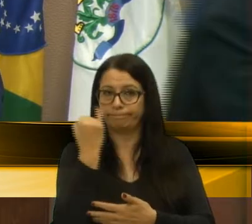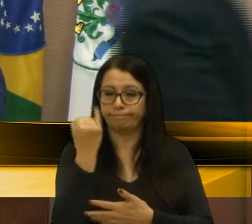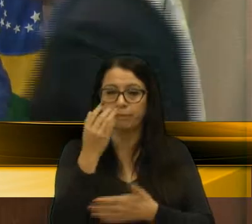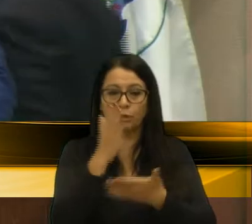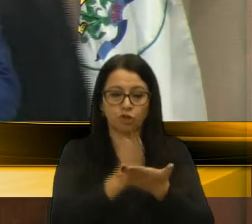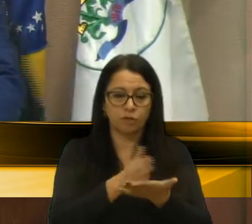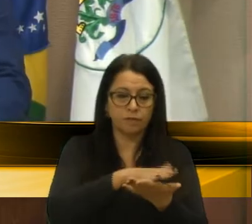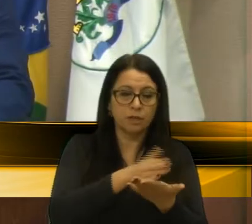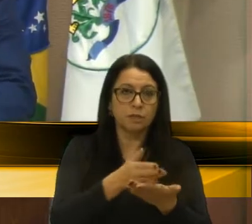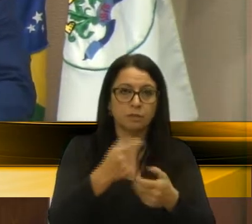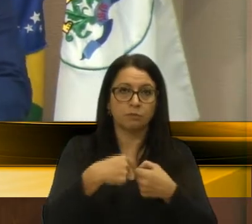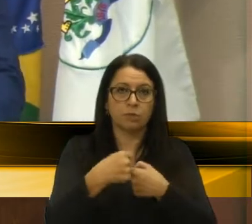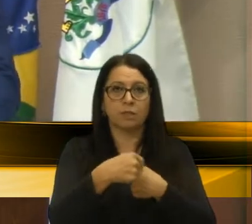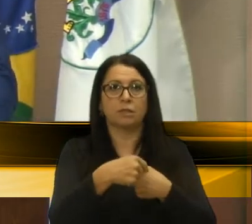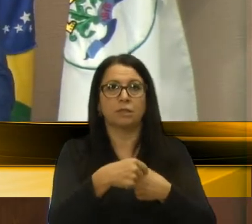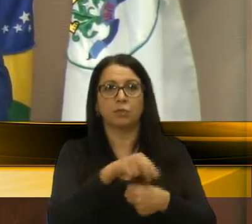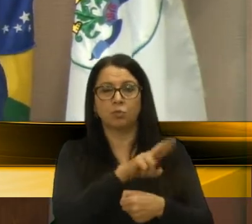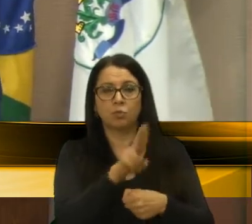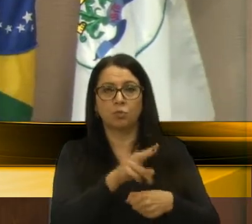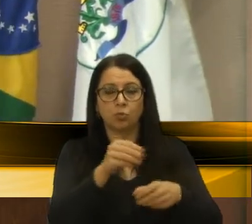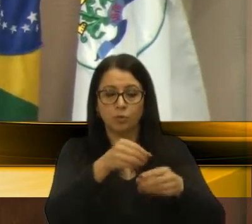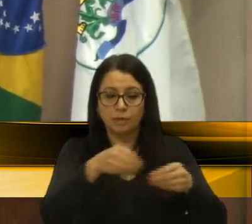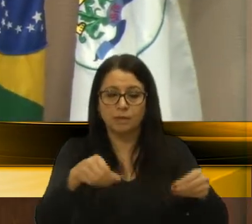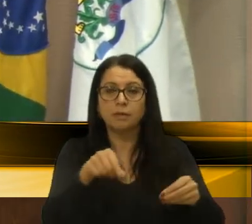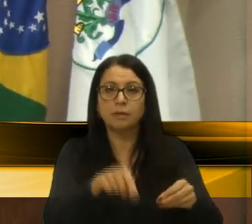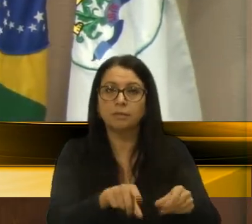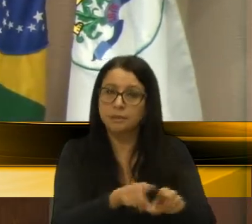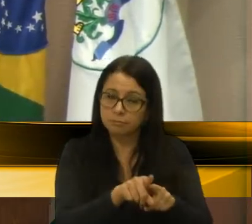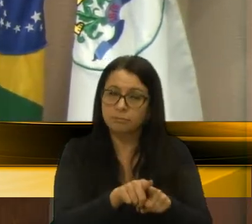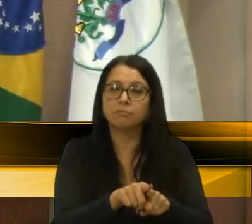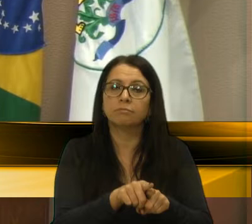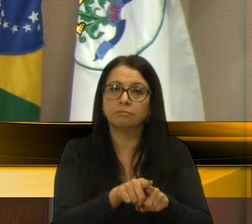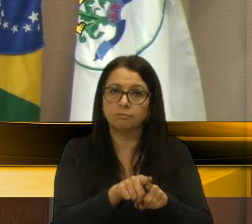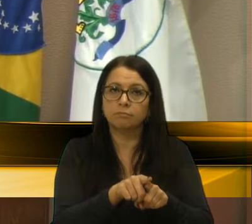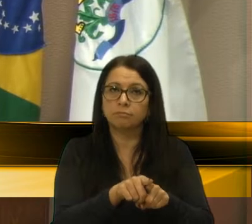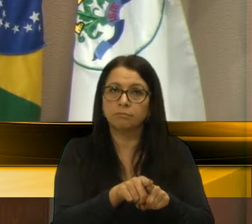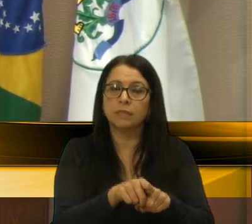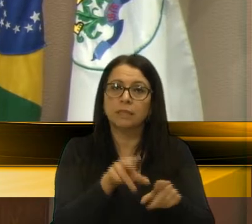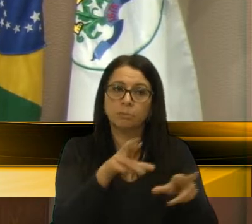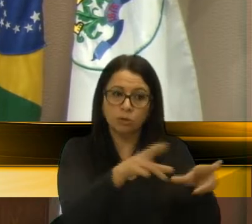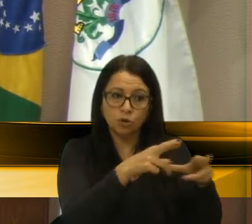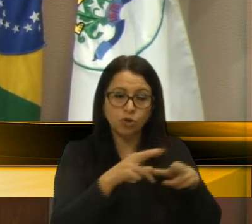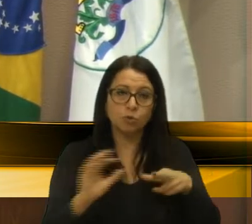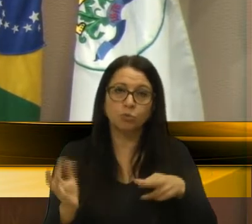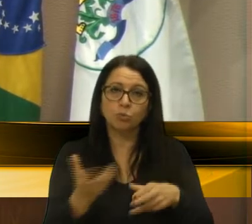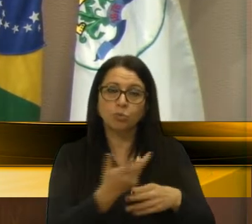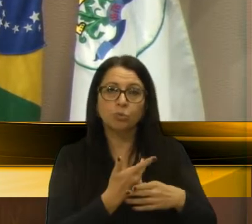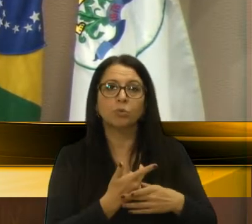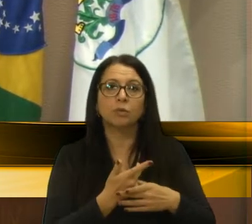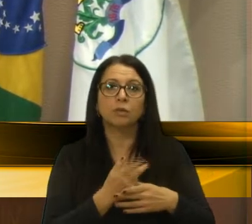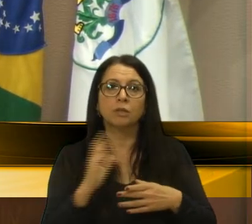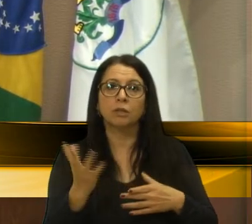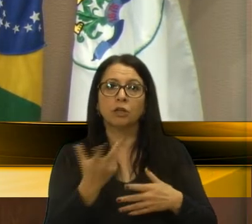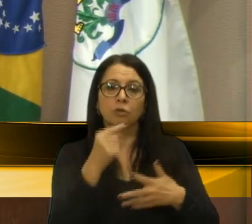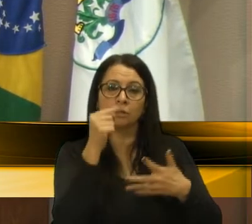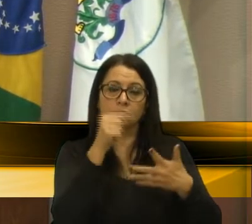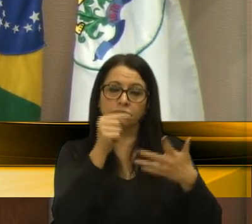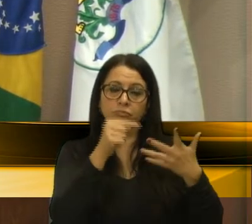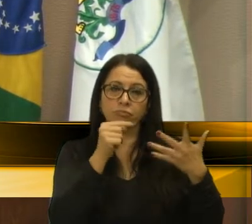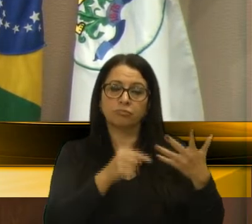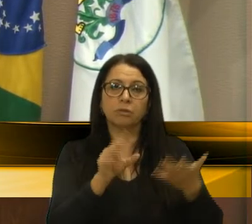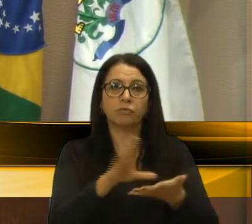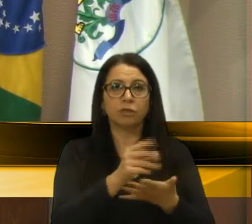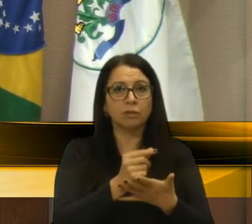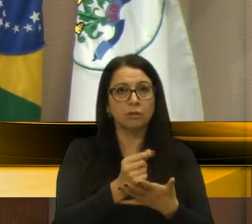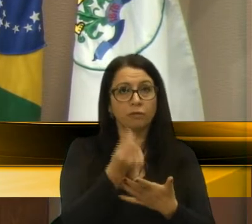dos municípios. O uso do solo, vereador Eloy, também é algo que impacta uma região inteira, e todos esses financiamentos,